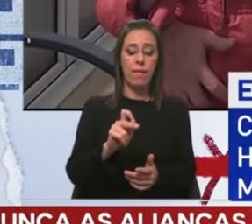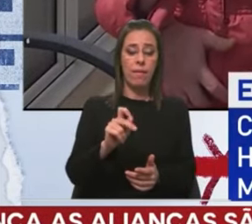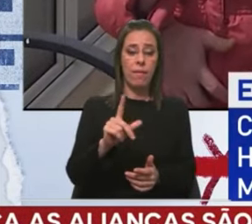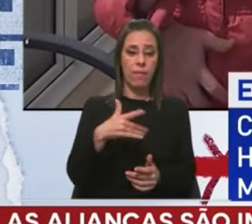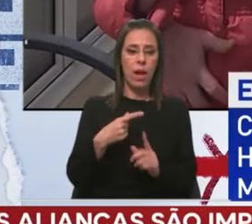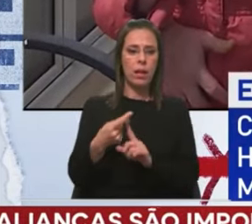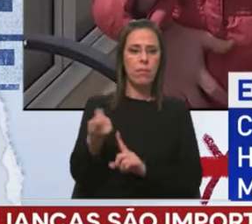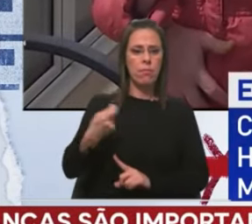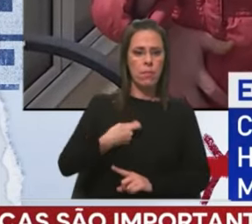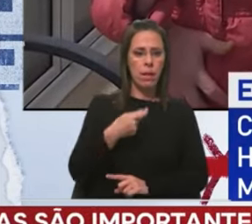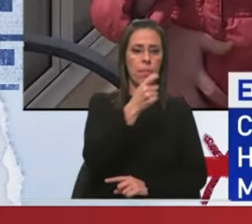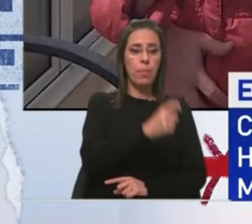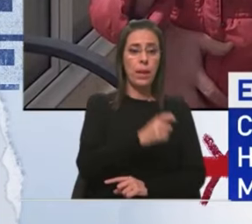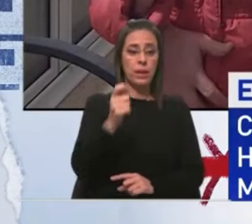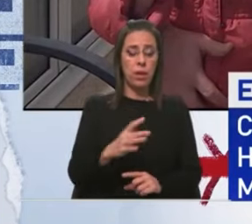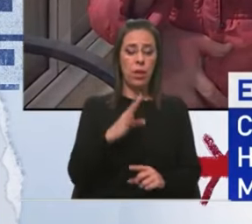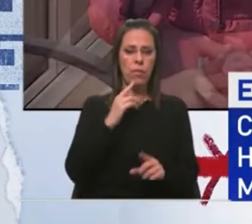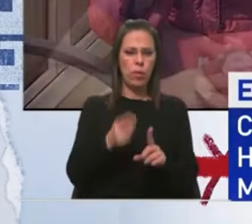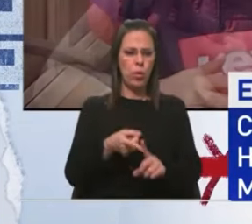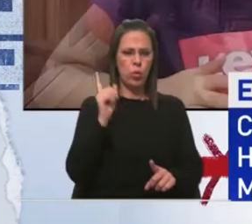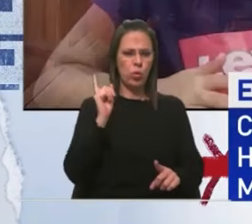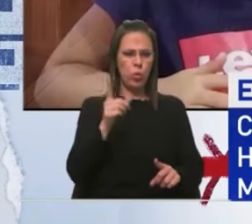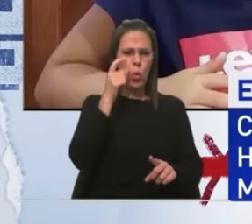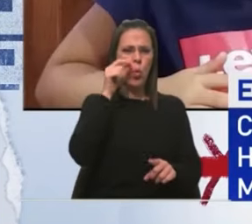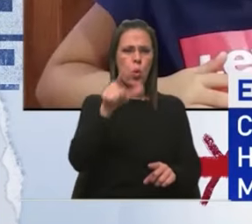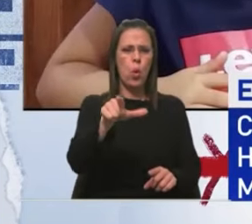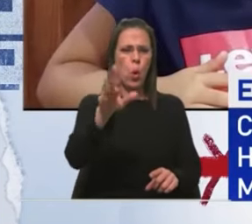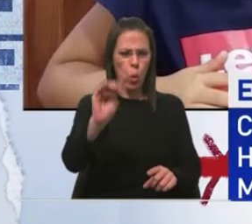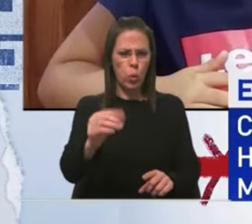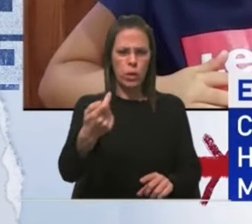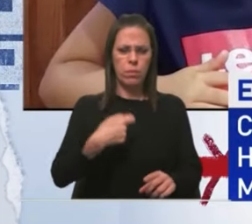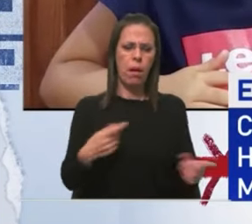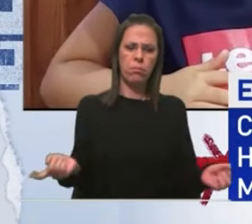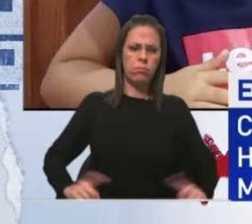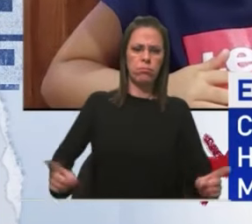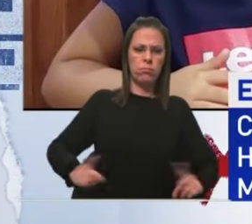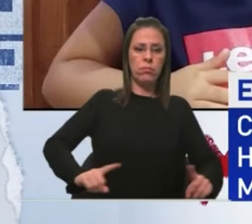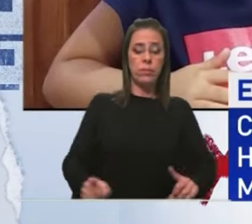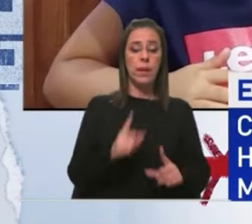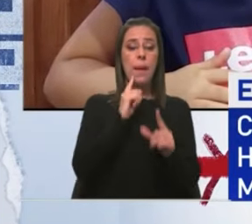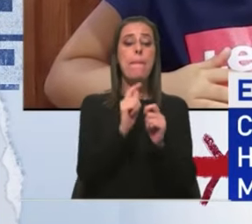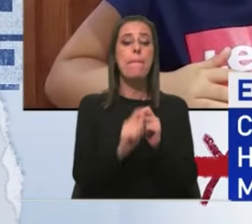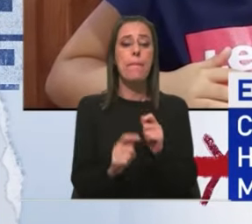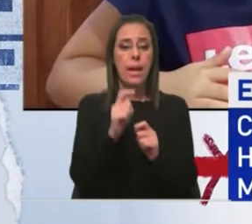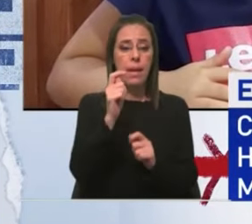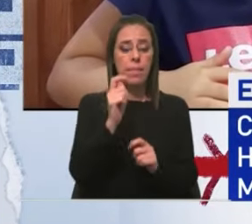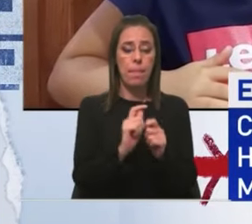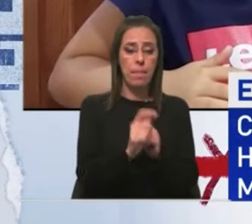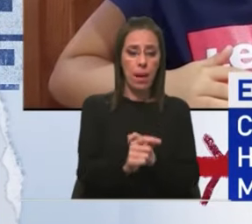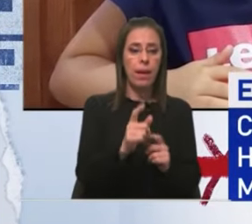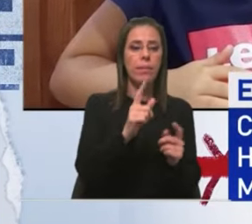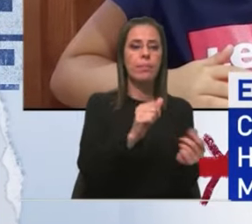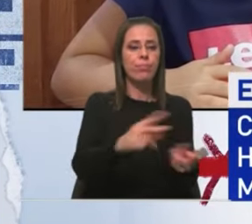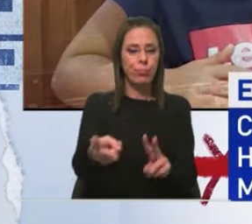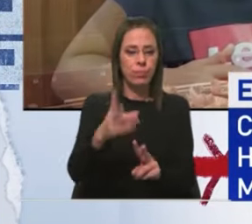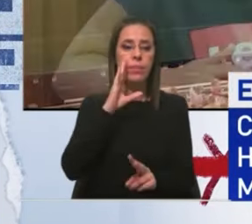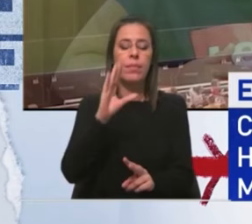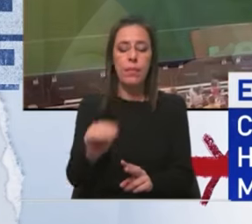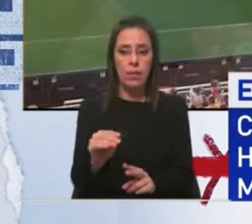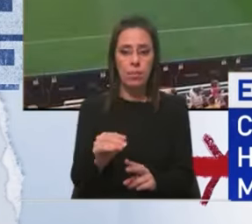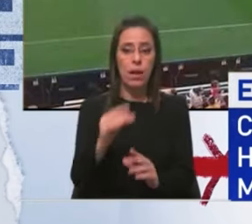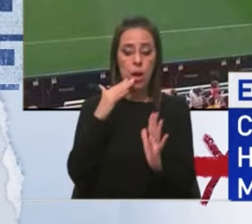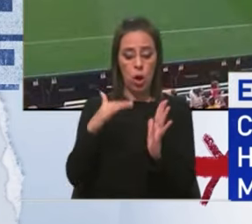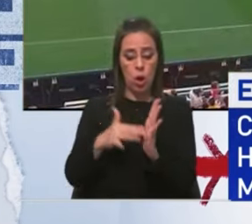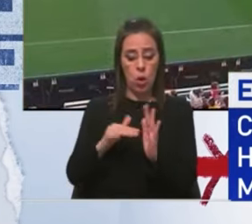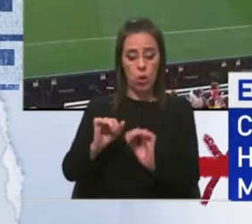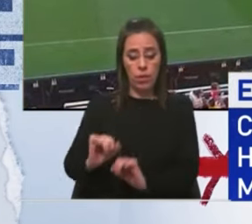as pensões da filha e não do arguido Luís Lopes. Normalmente as pensões eram pagas ou por transferência bancária que saíam da